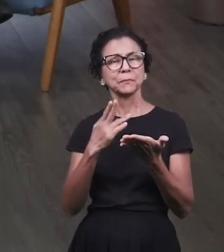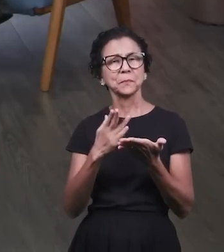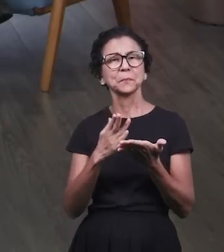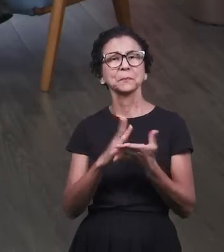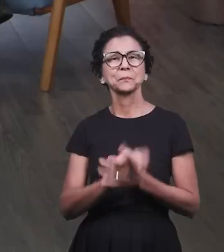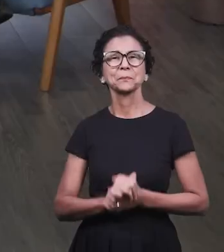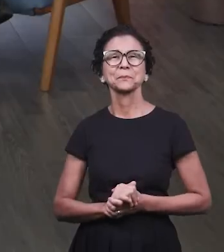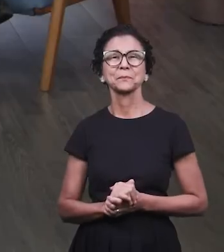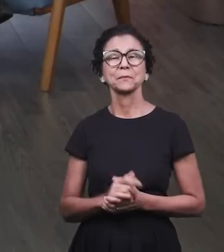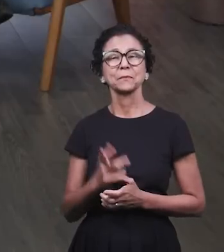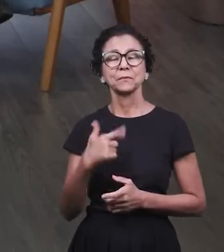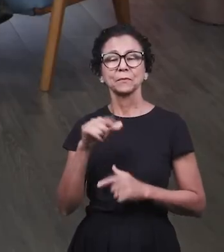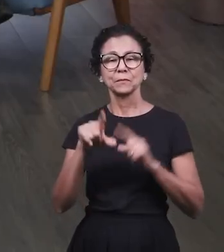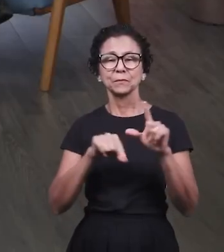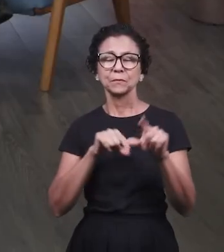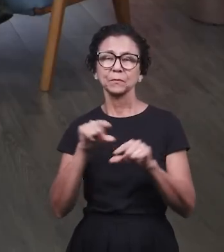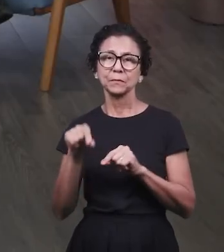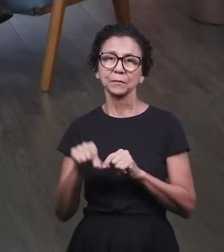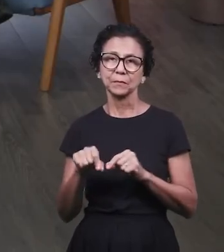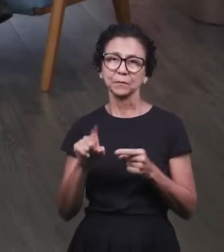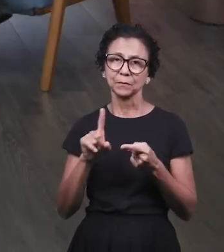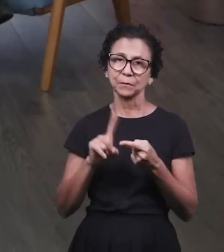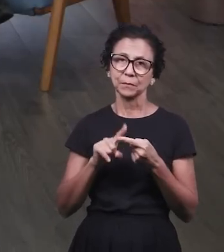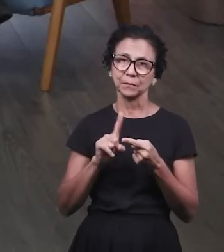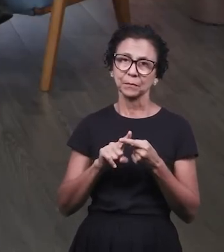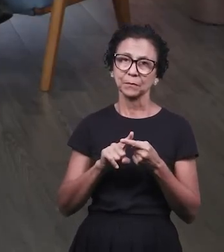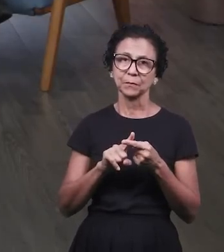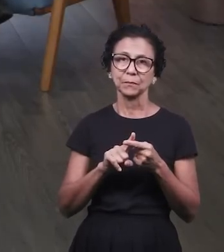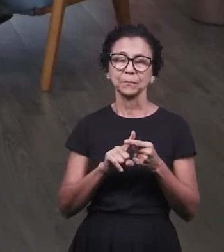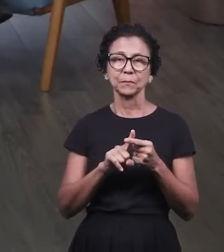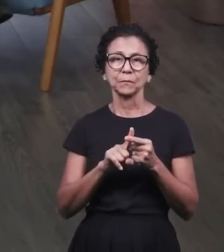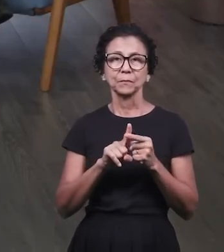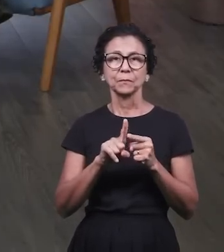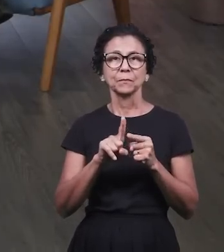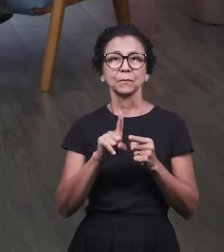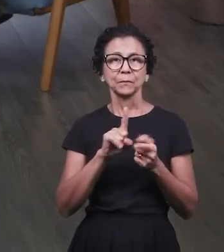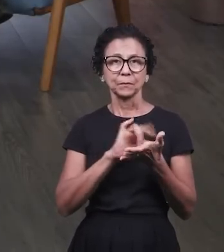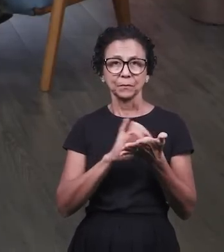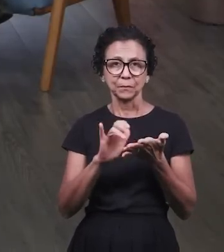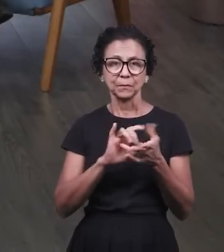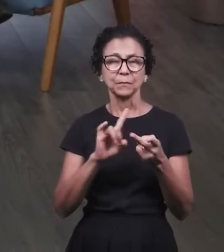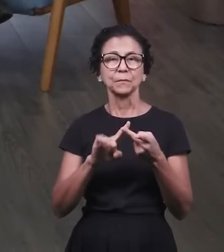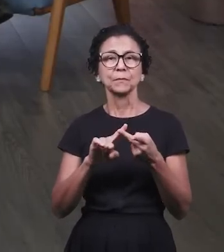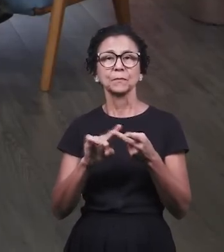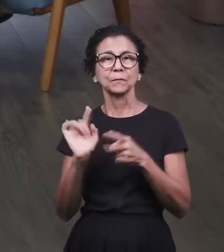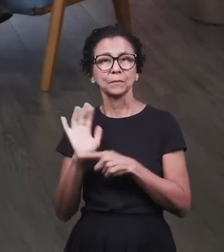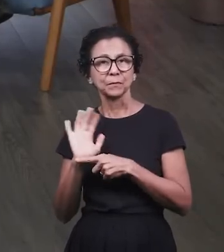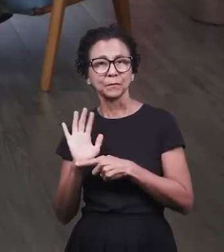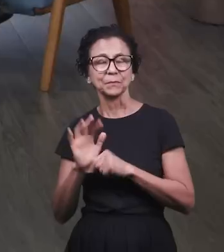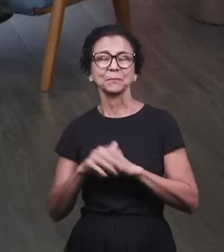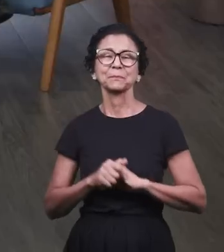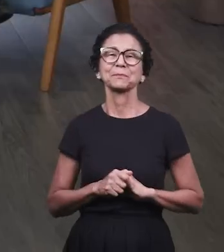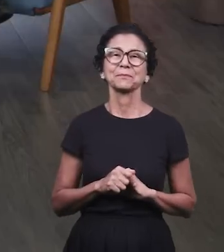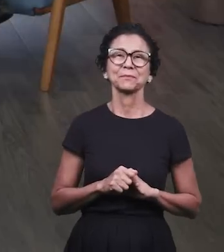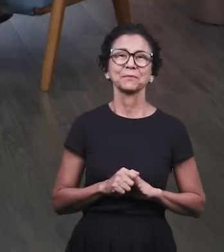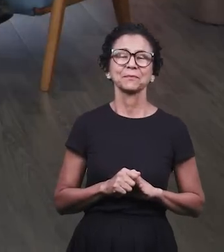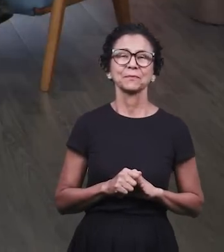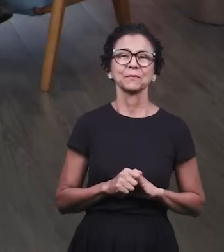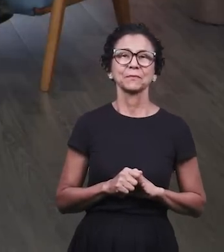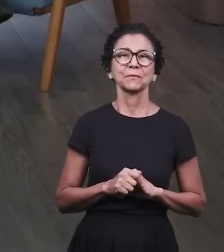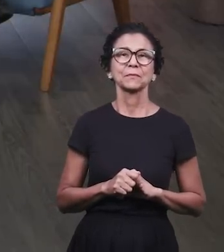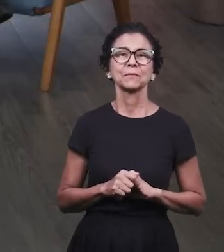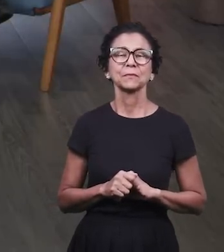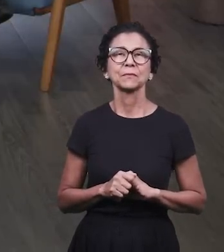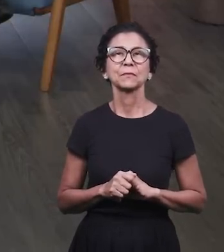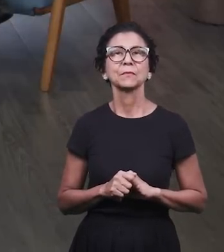para trazer para você, tanto em vídeo ou tanto em texto, como também em vídeo na sequência. Muito bem, vamos começar com uma mensagem que